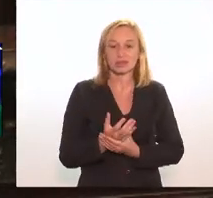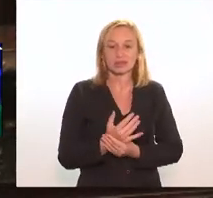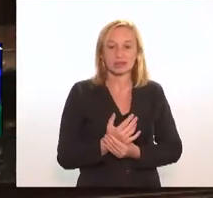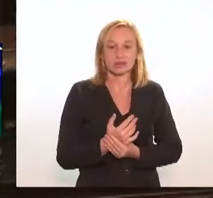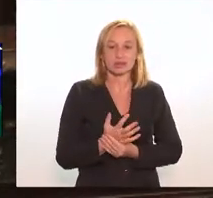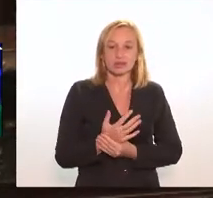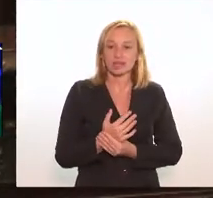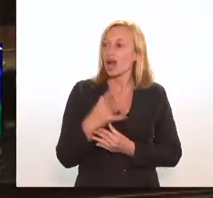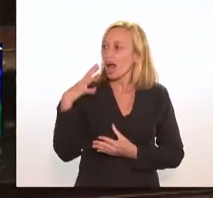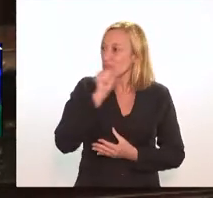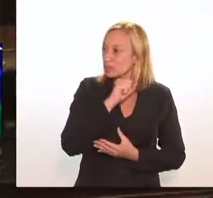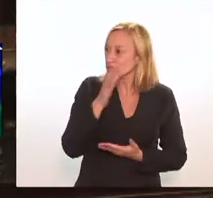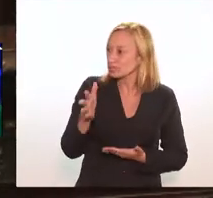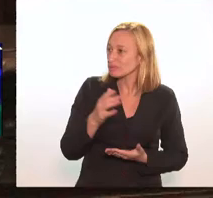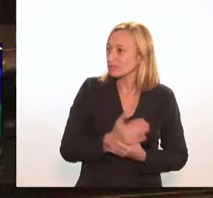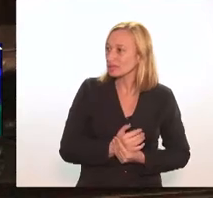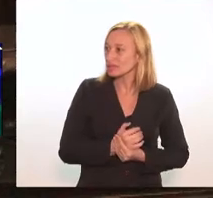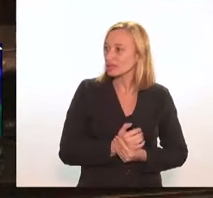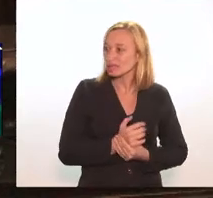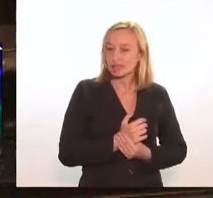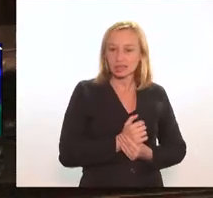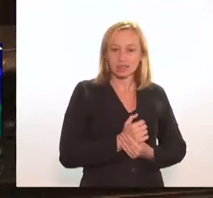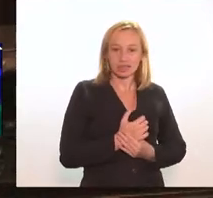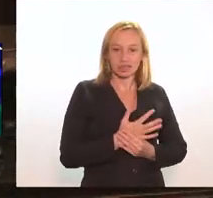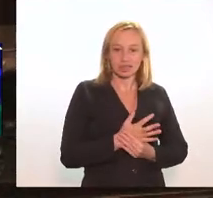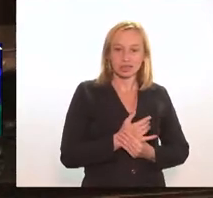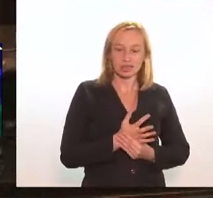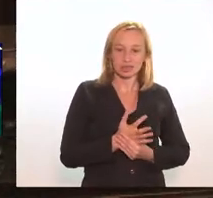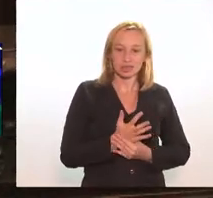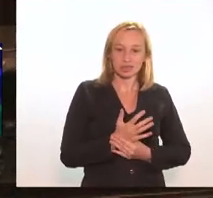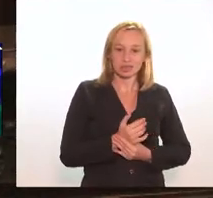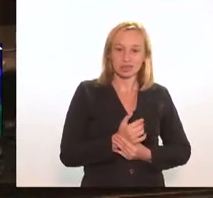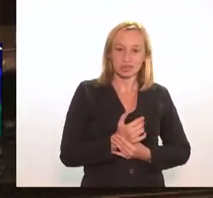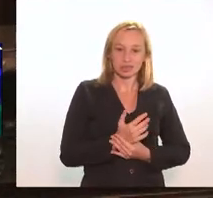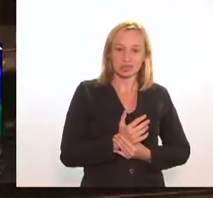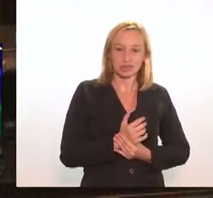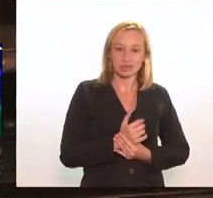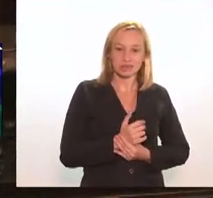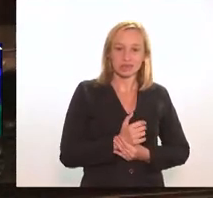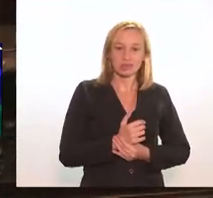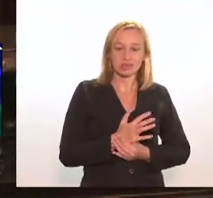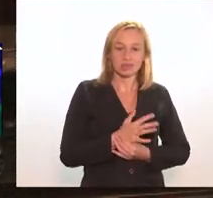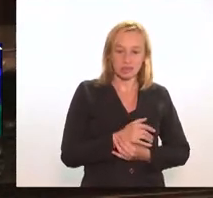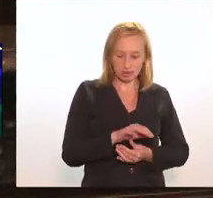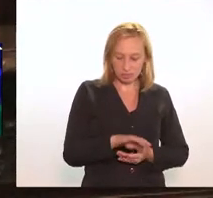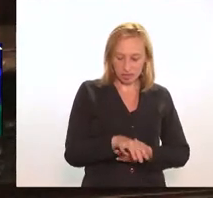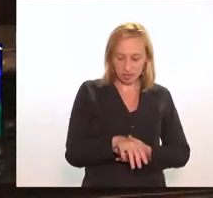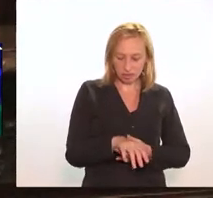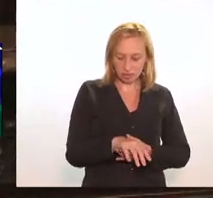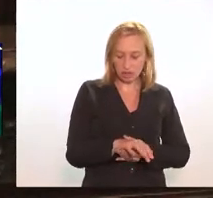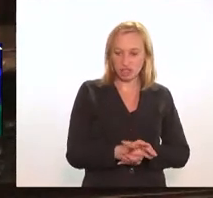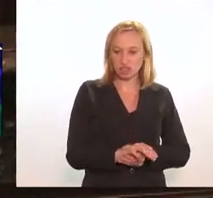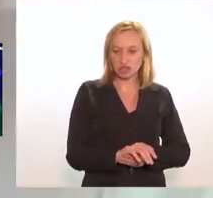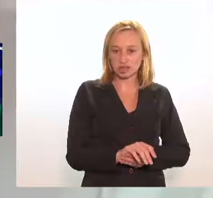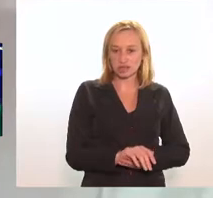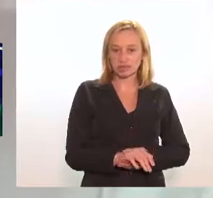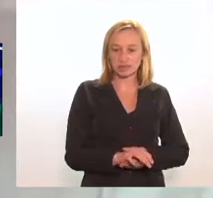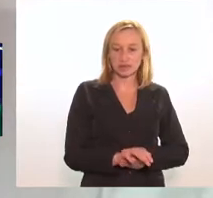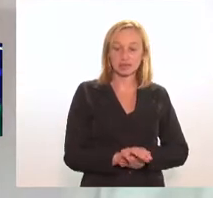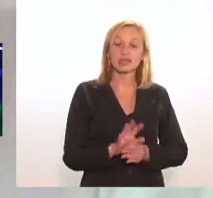não, imediatamente. Imediatamente, sou devedor, por favor, deputado Rubens Bom Tempo. Para